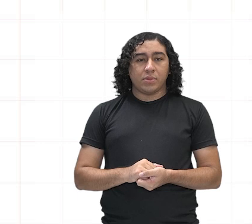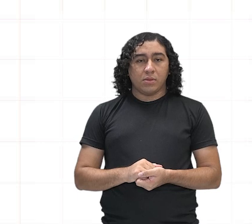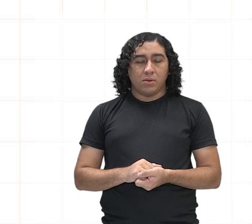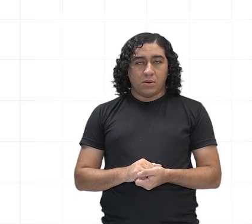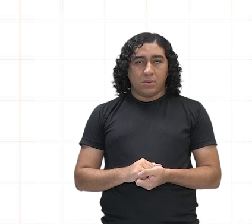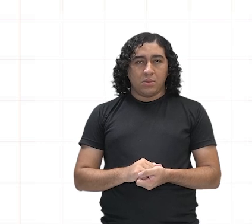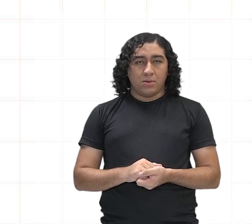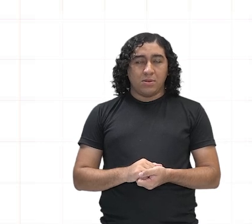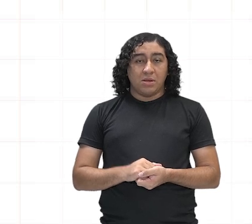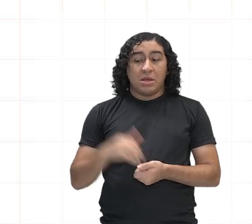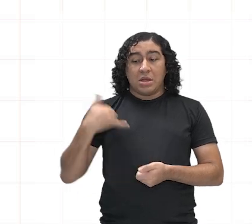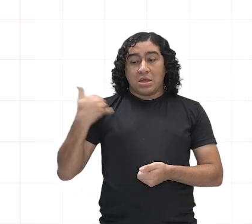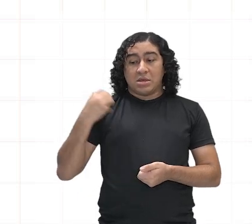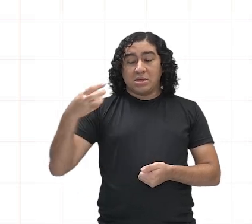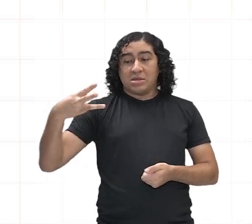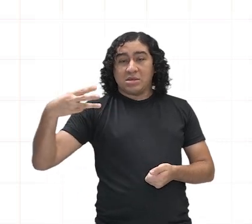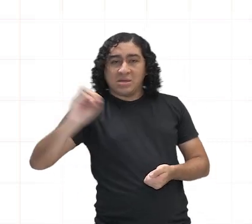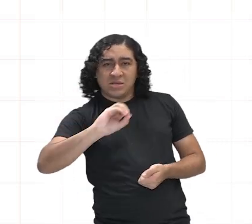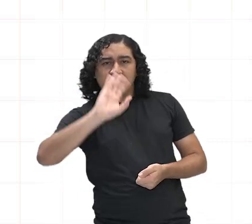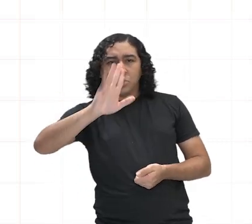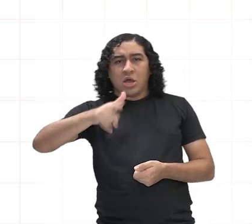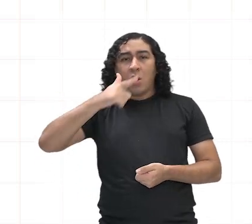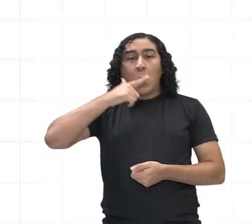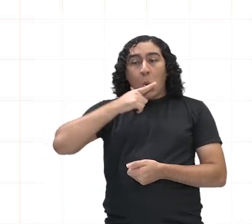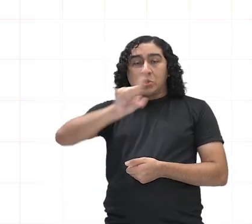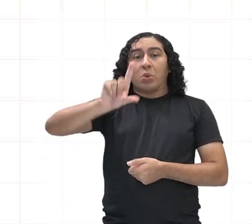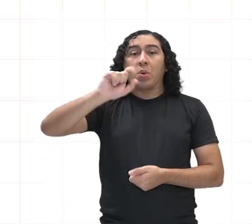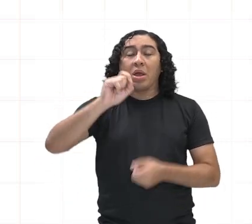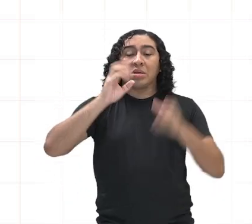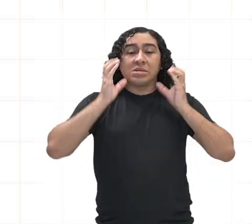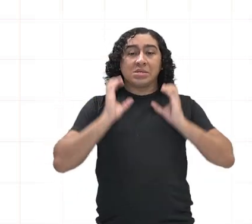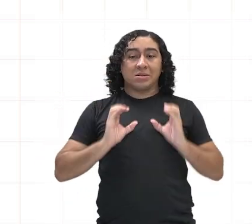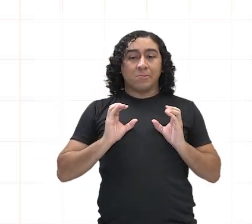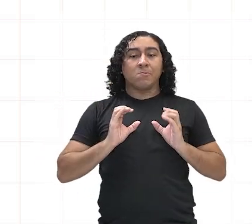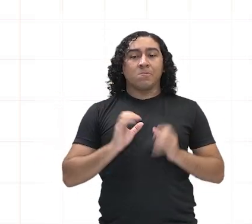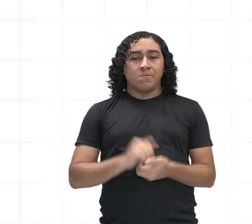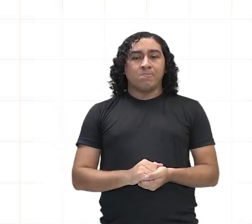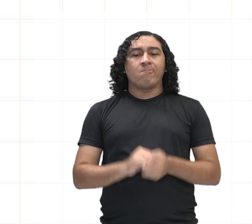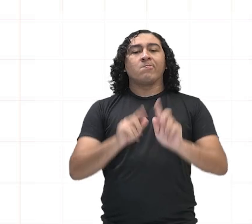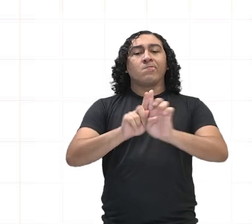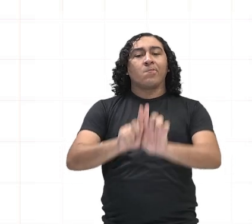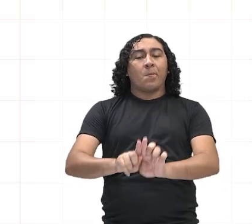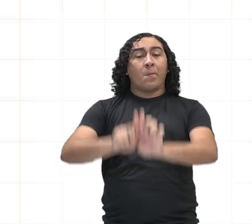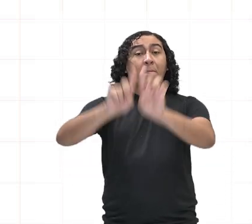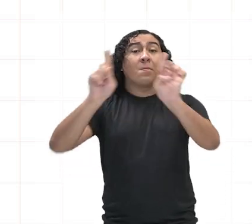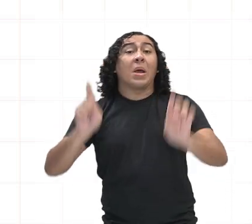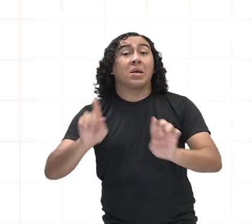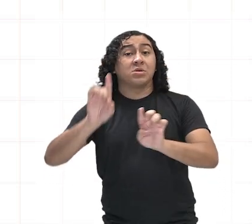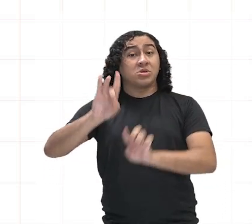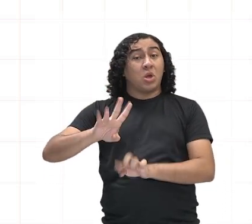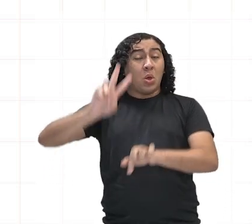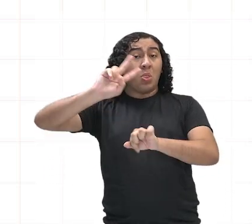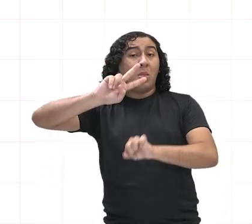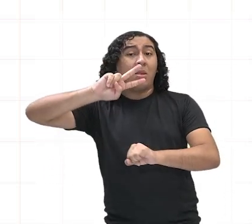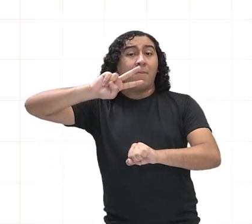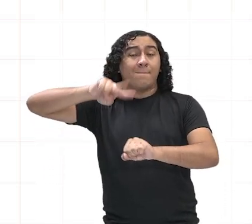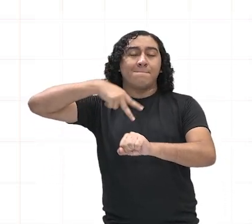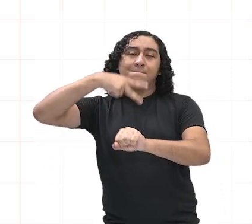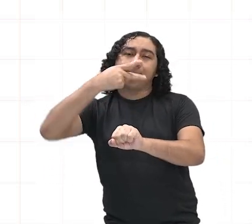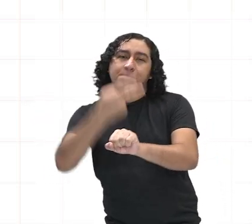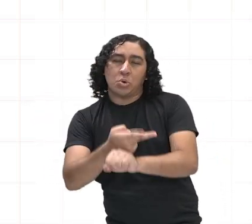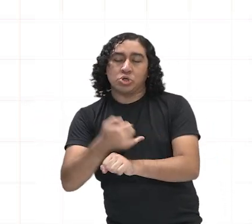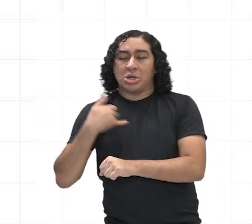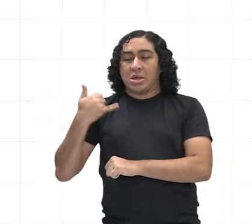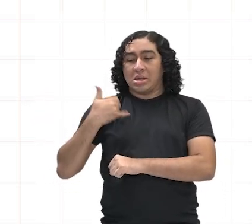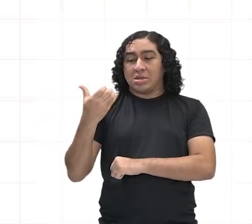aos 30 anos, quando então conquistavam a cidadania. Entretanto, somente depois dos 60 anos